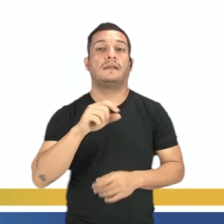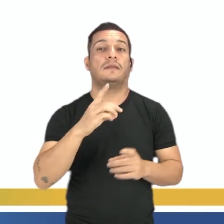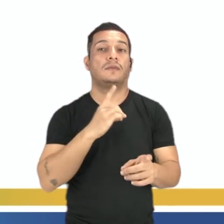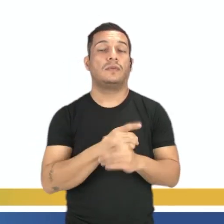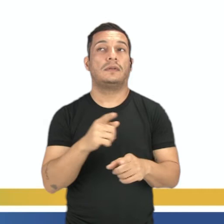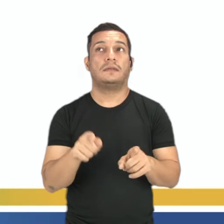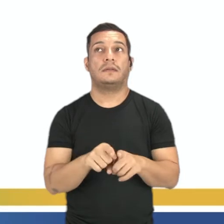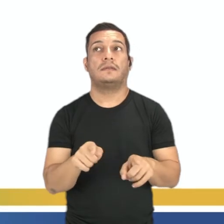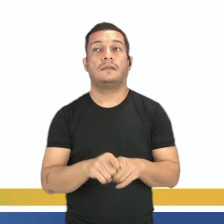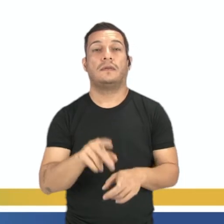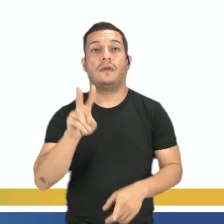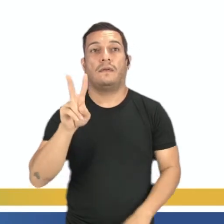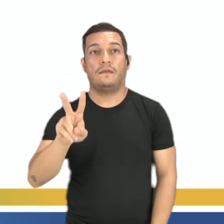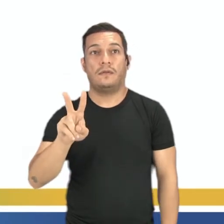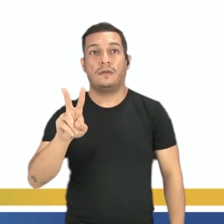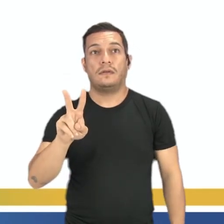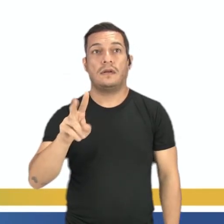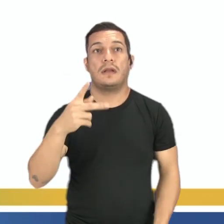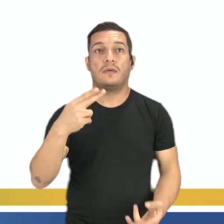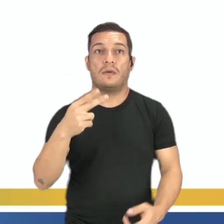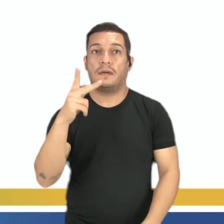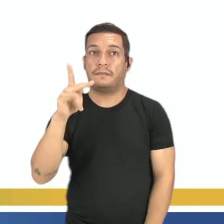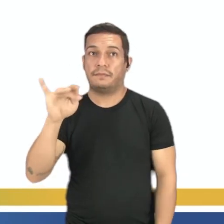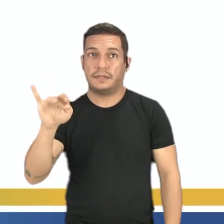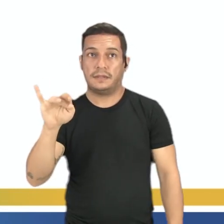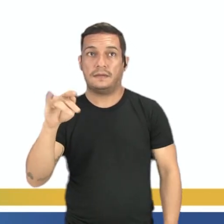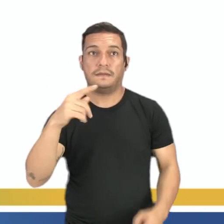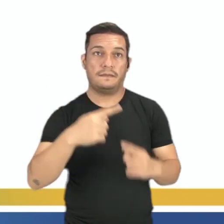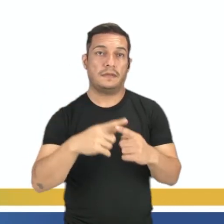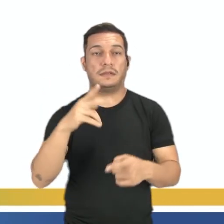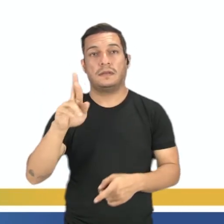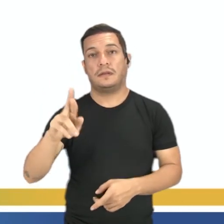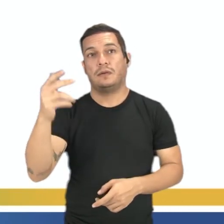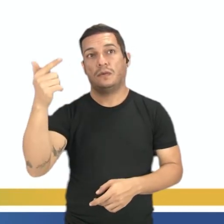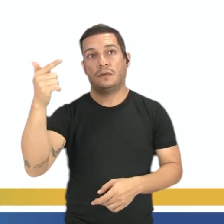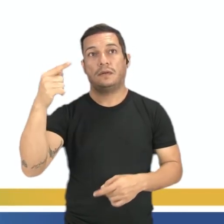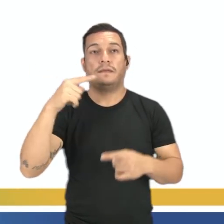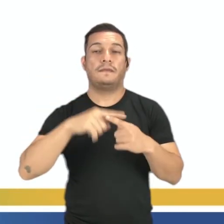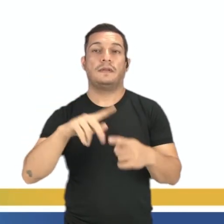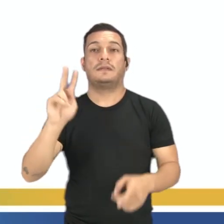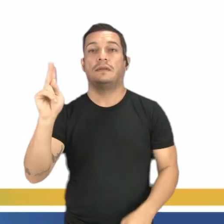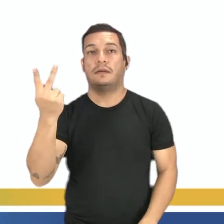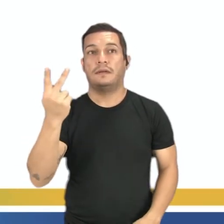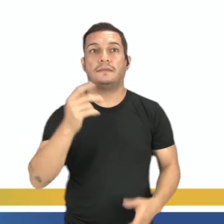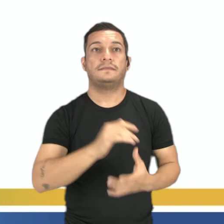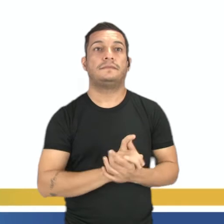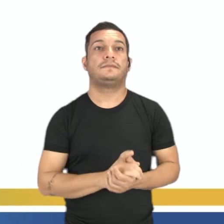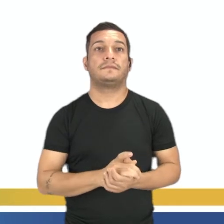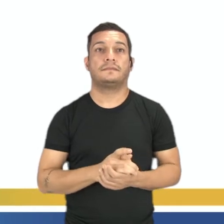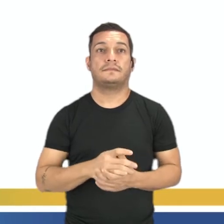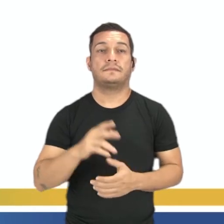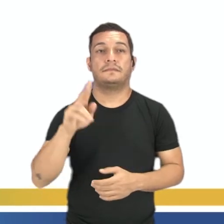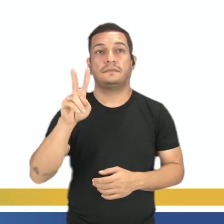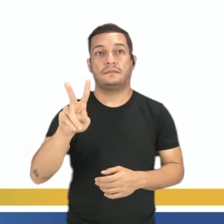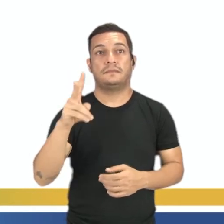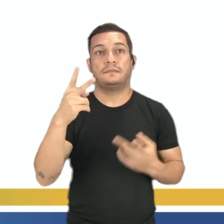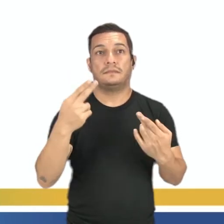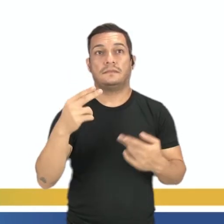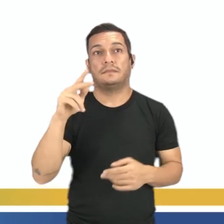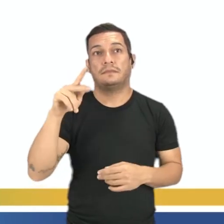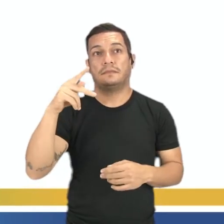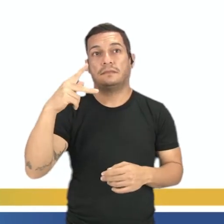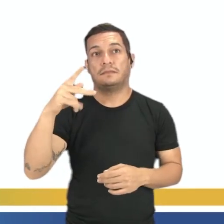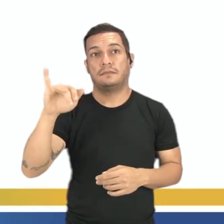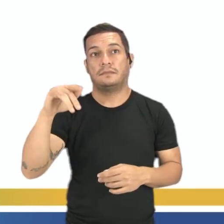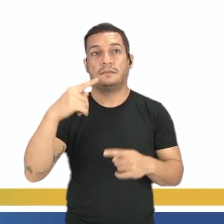encontrar ele também. O volume é igual a π vezes R ao quadrado vezes H. V é igual a π